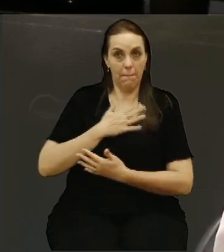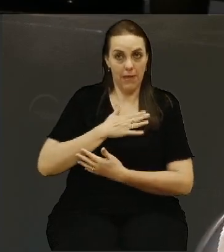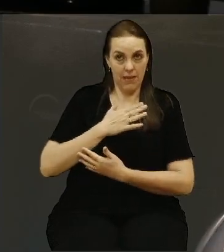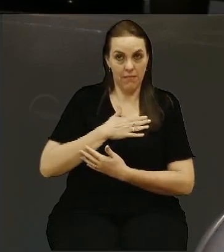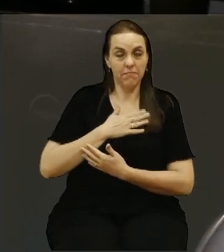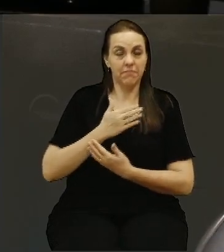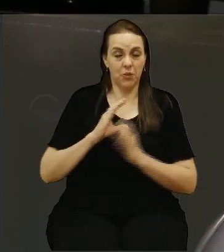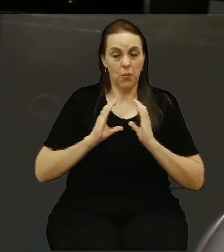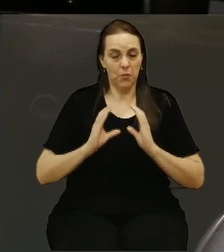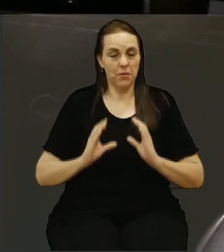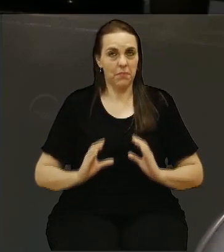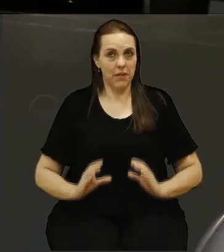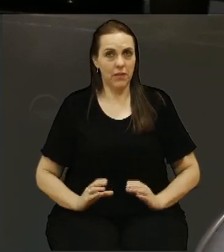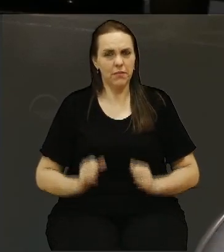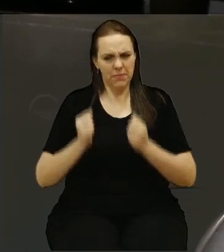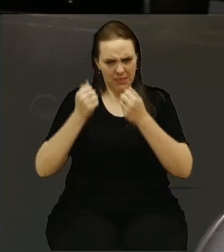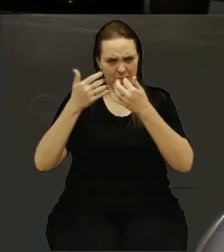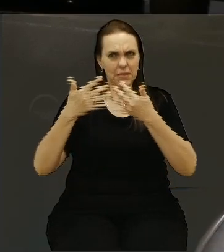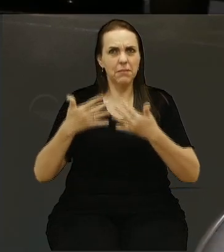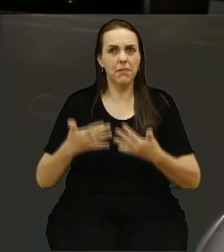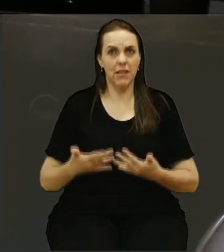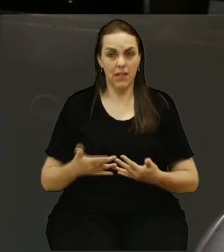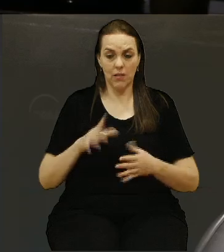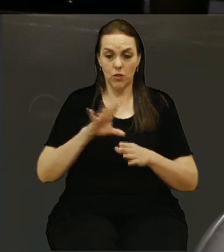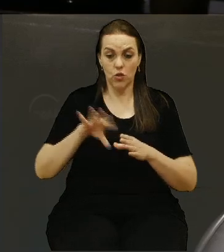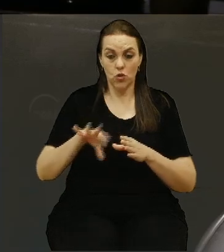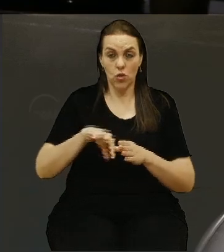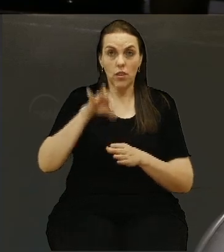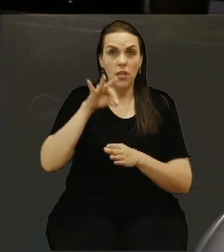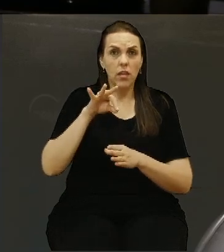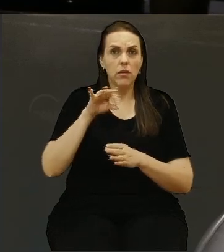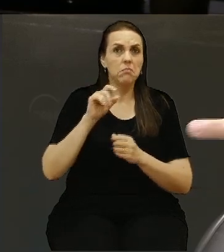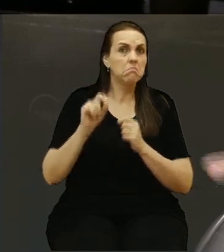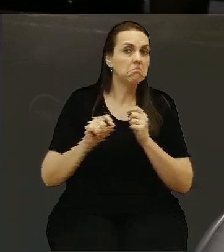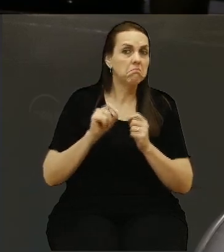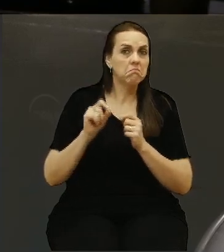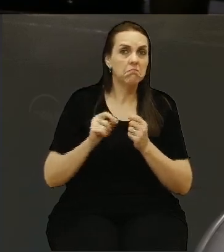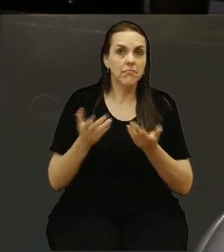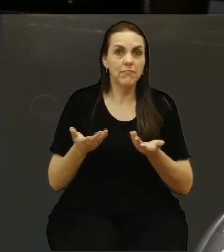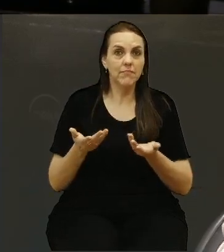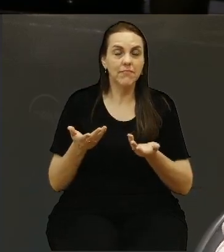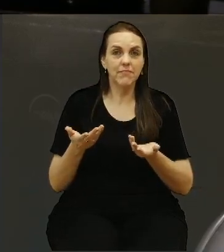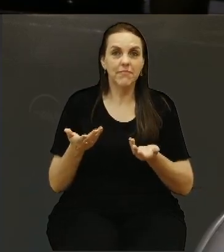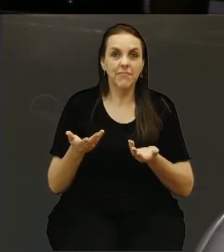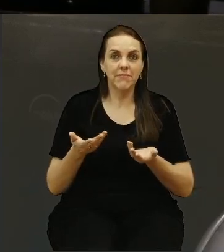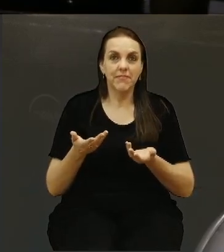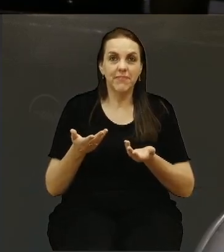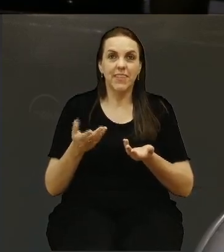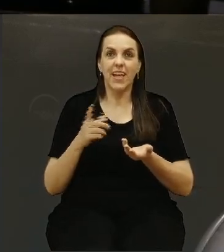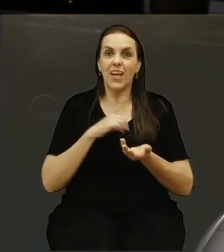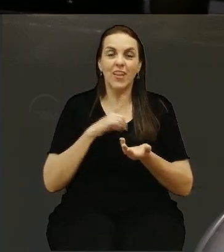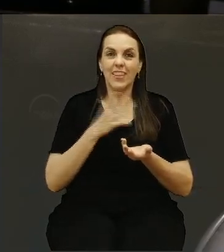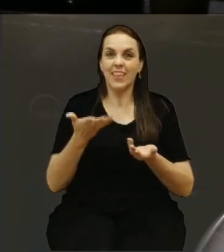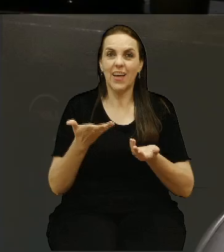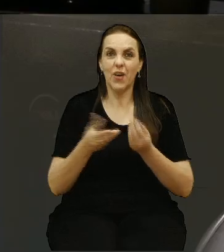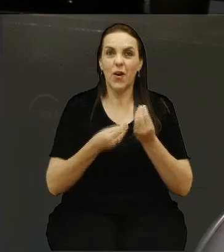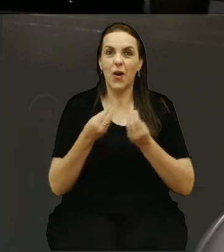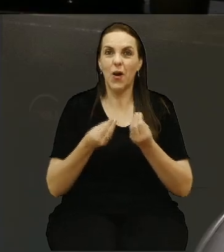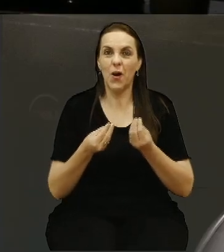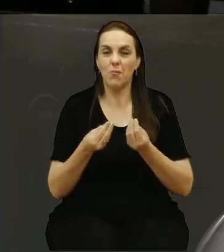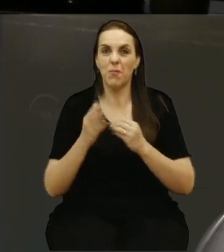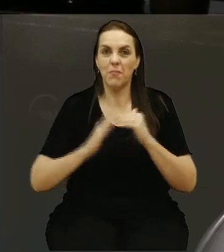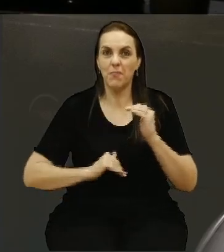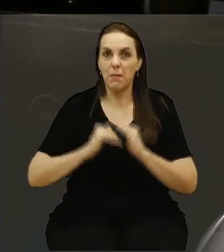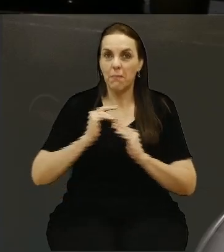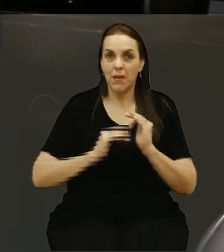ao excelentíssimo magistrado do sorteio qual a conduta que eu tomei que não foi aquela que eu tenho por prática. E